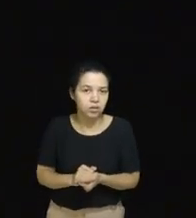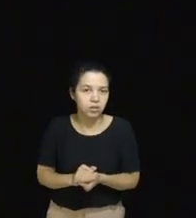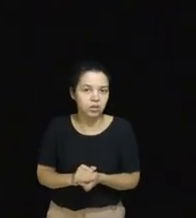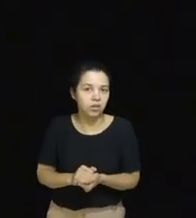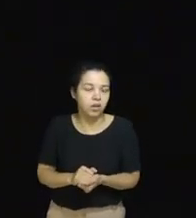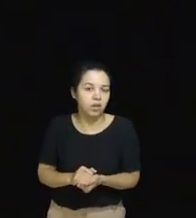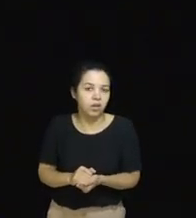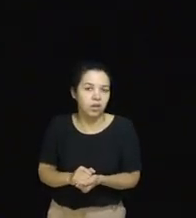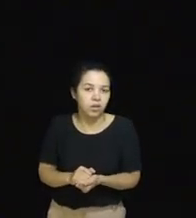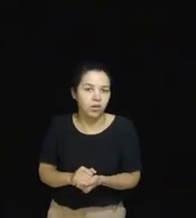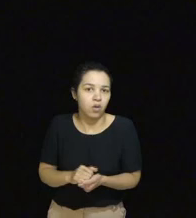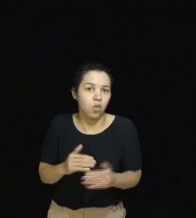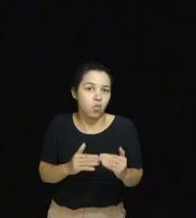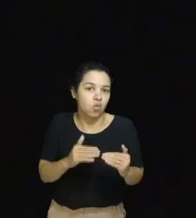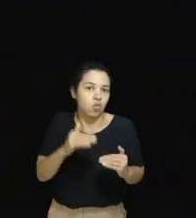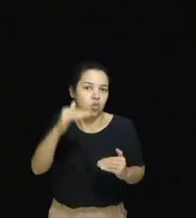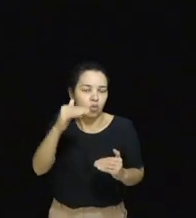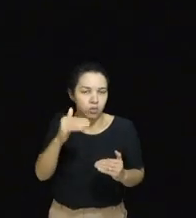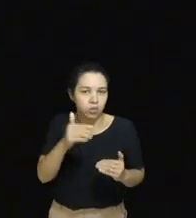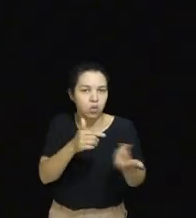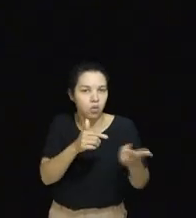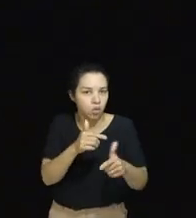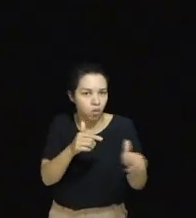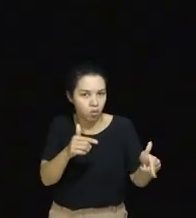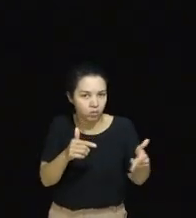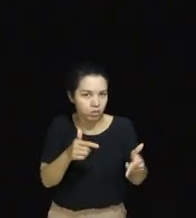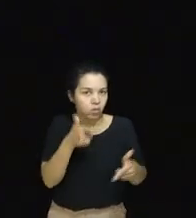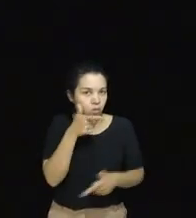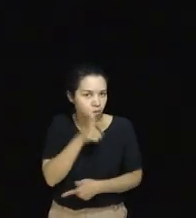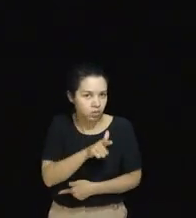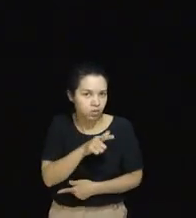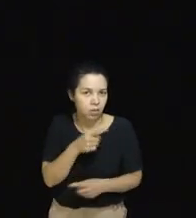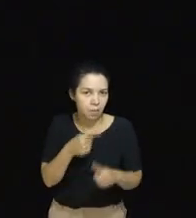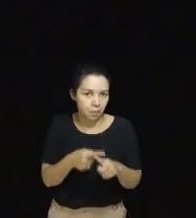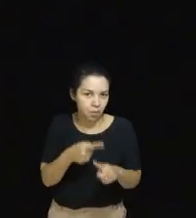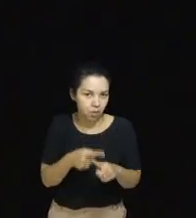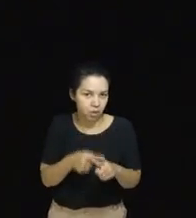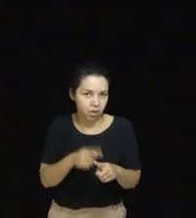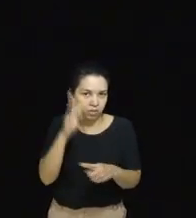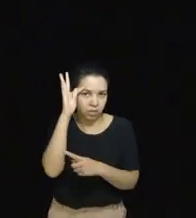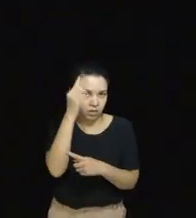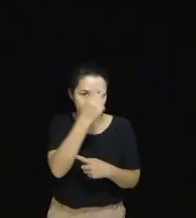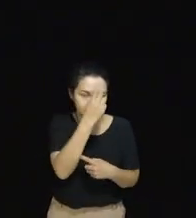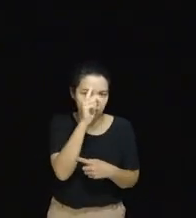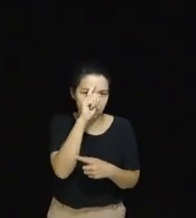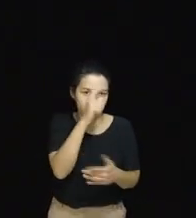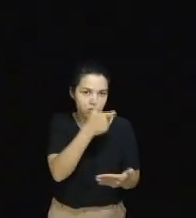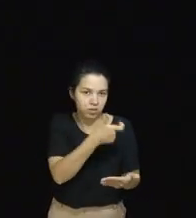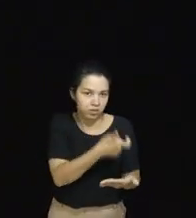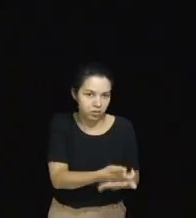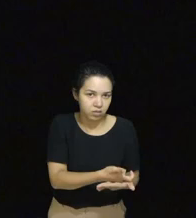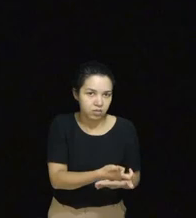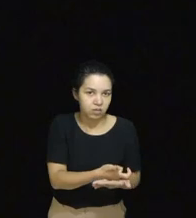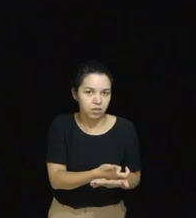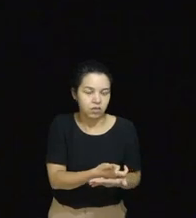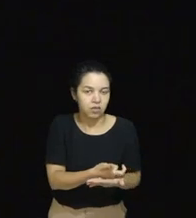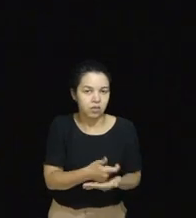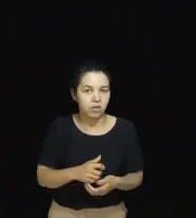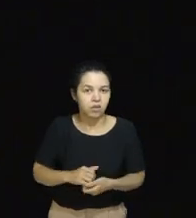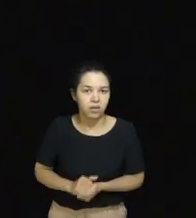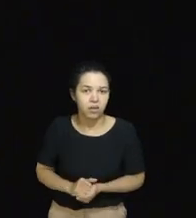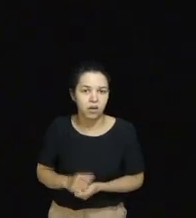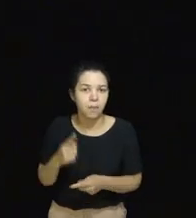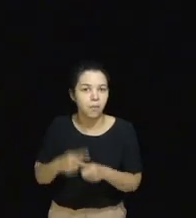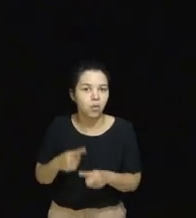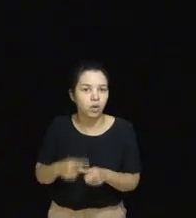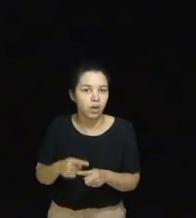nível muito além das outras pessoas. Mas não por causa do TDAH ou por causa da dislexia. Sabe por quê que eu